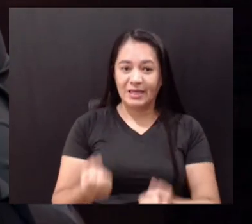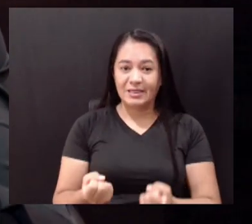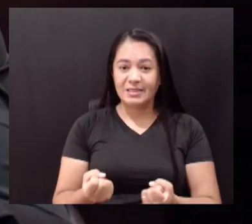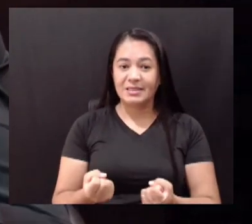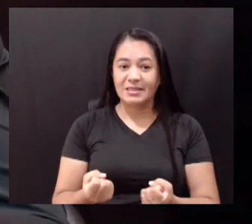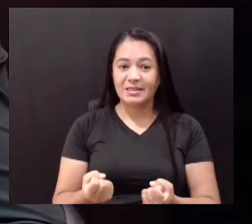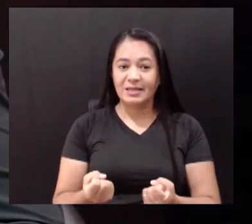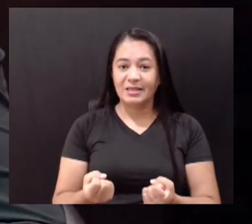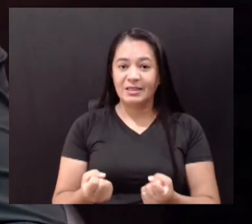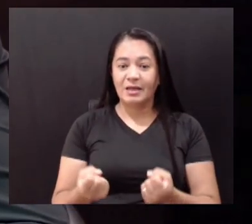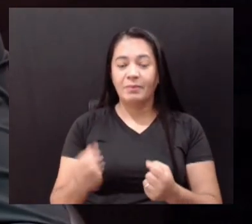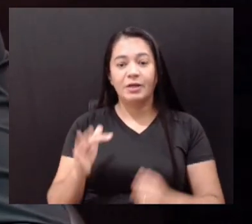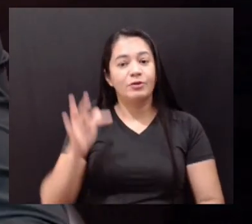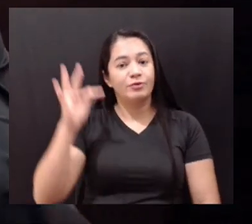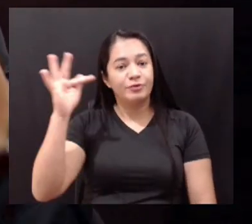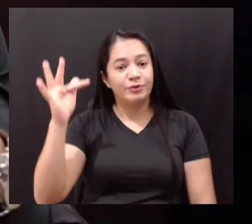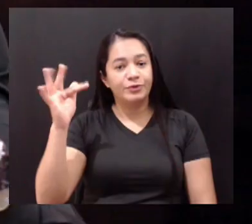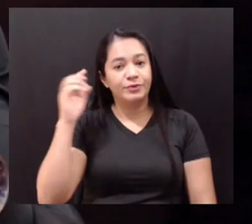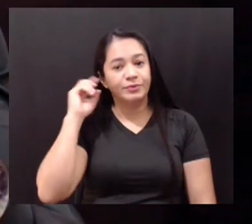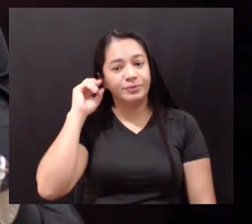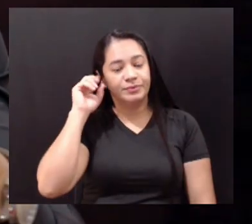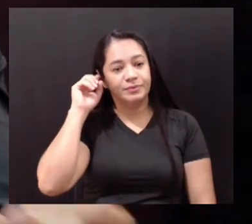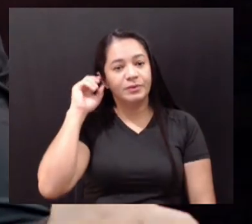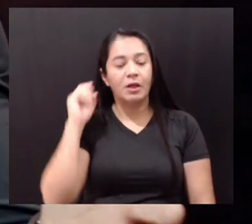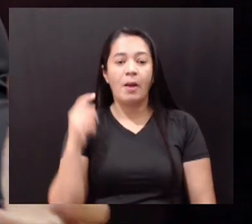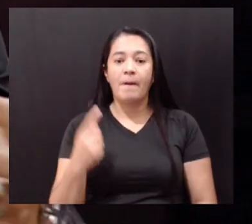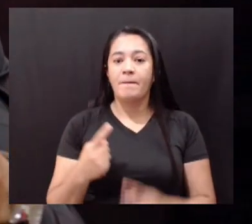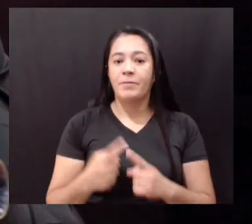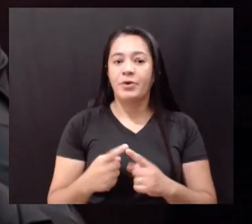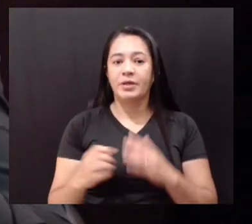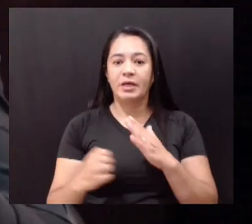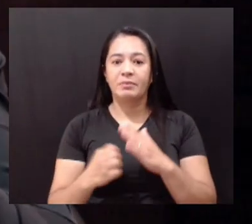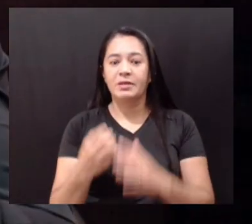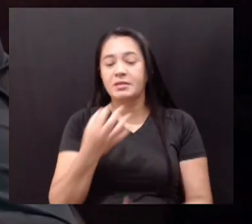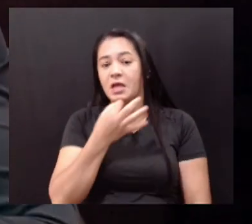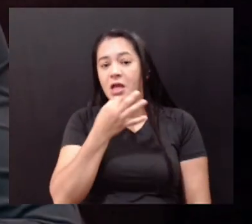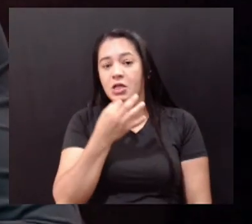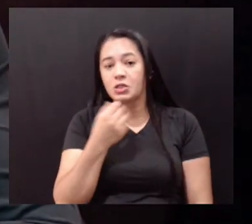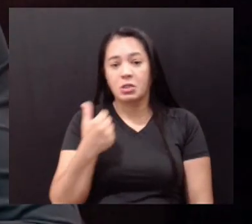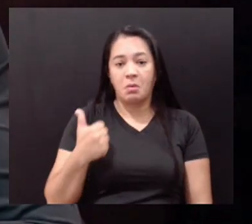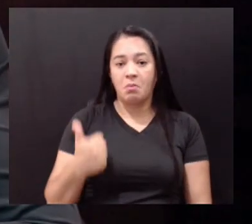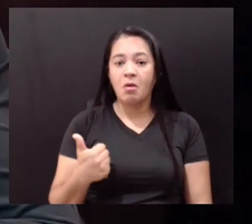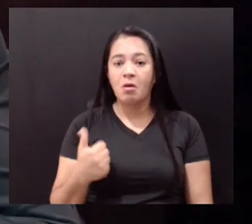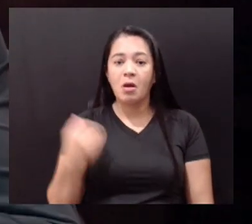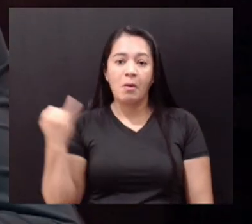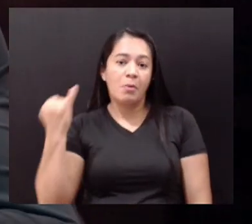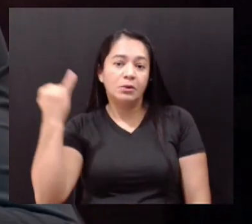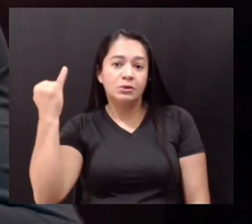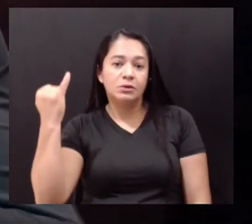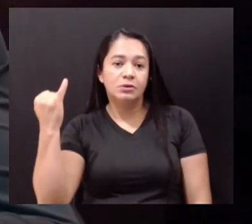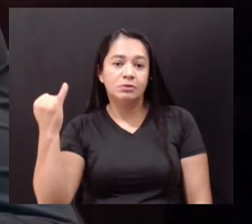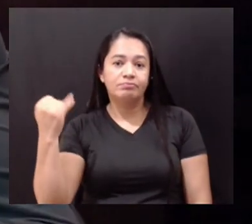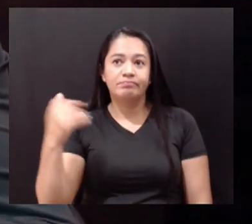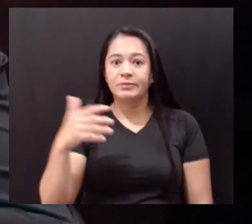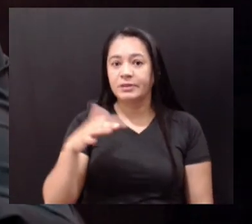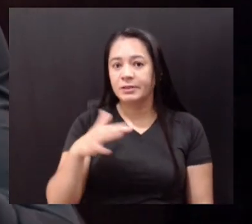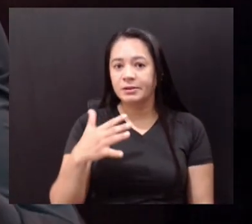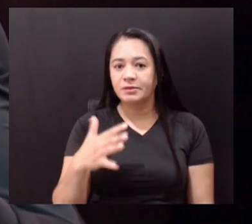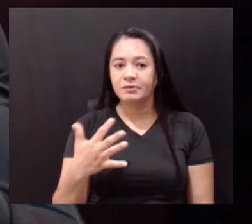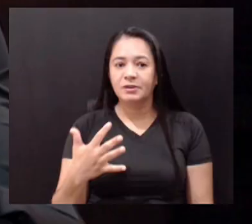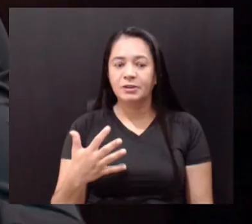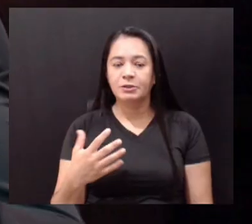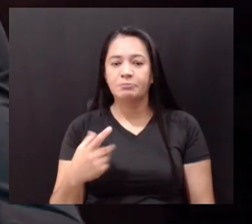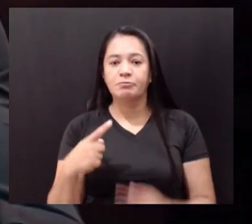futuro. Uhum. Tem organizações que acham que isso é interessante, que é importante, que talvez ter um tipo de